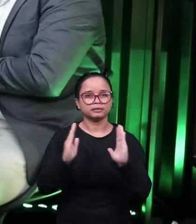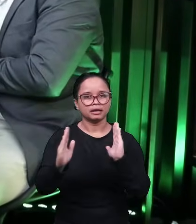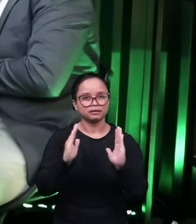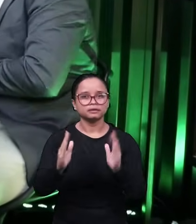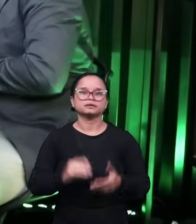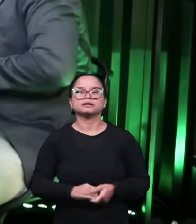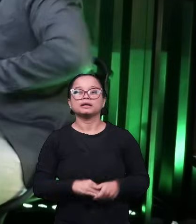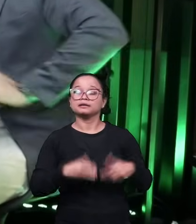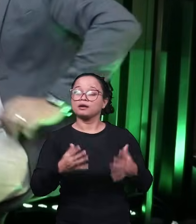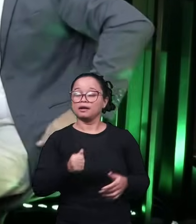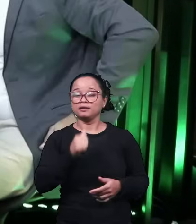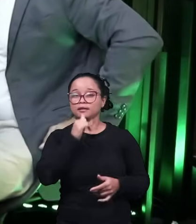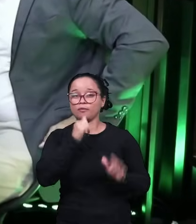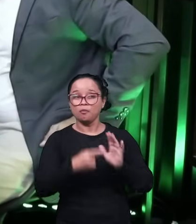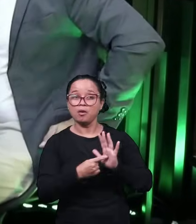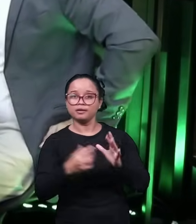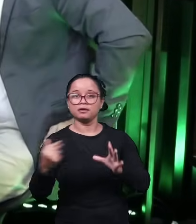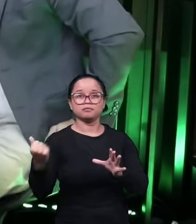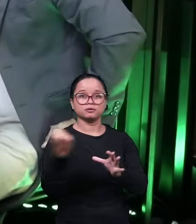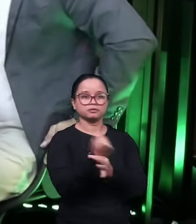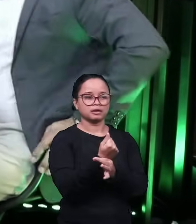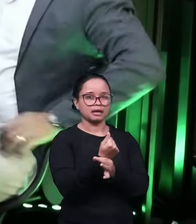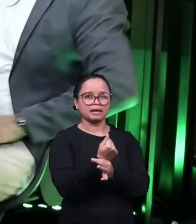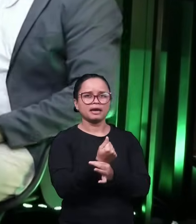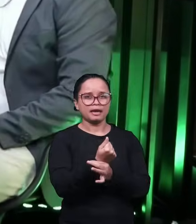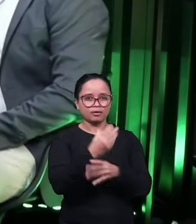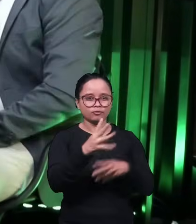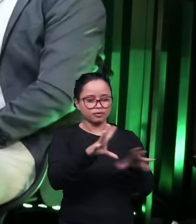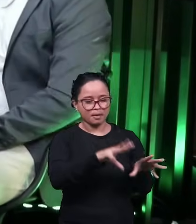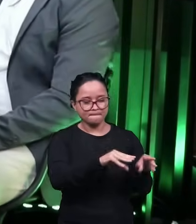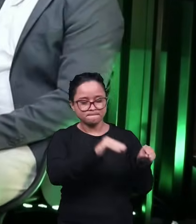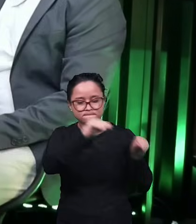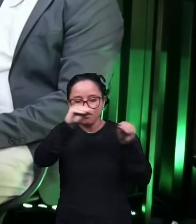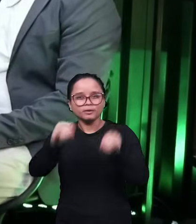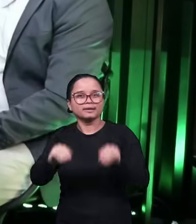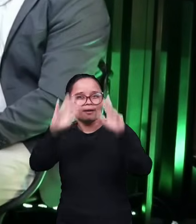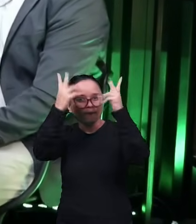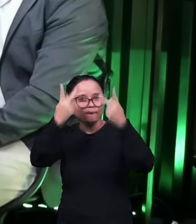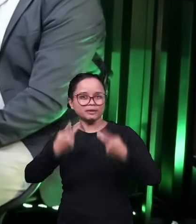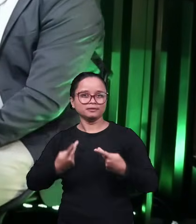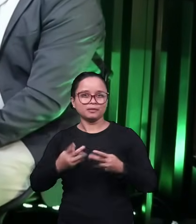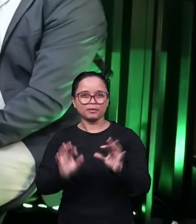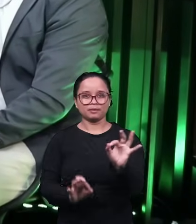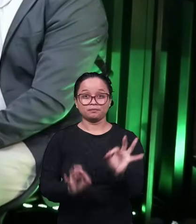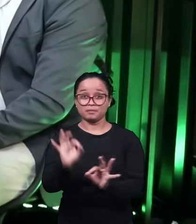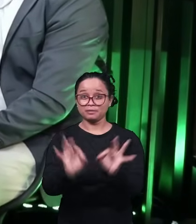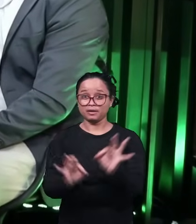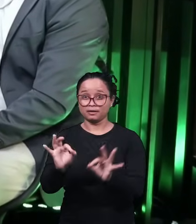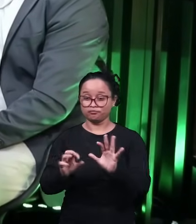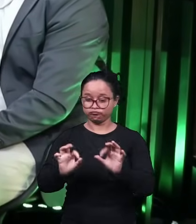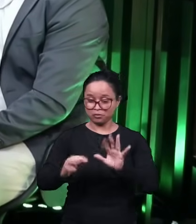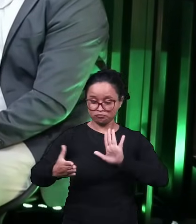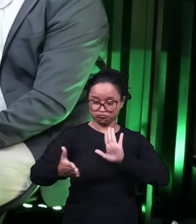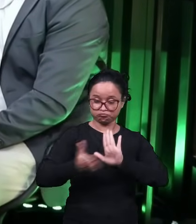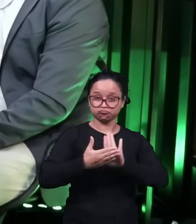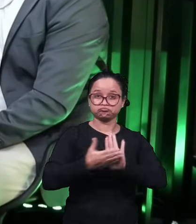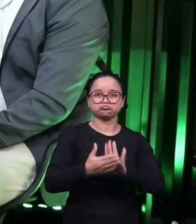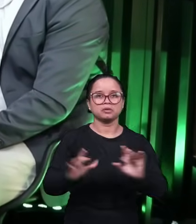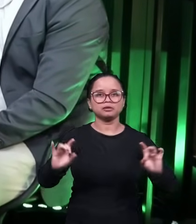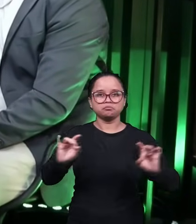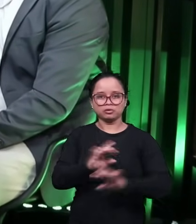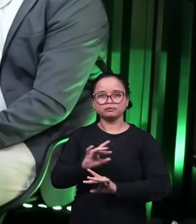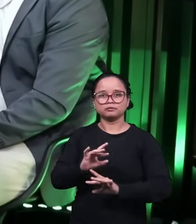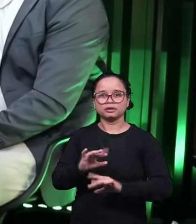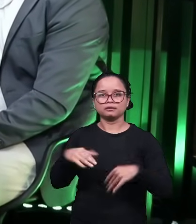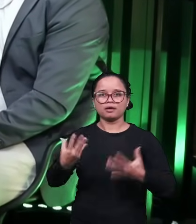exemplo de Abraão cita isso, mudar o homem de posição para preparar o homem para um projeto. Na vida